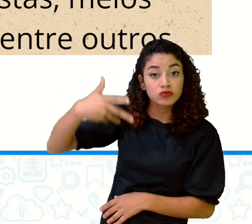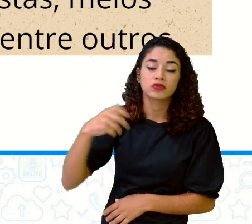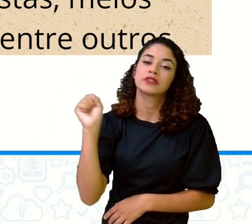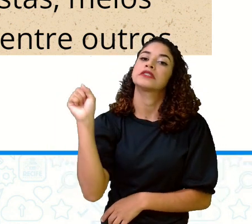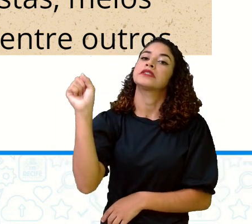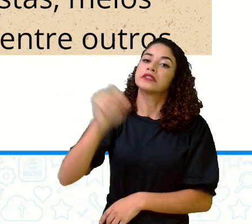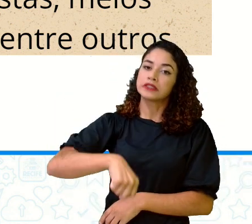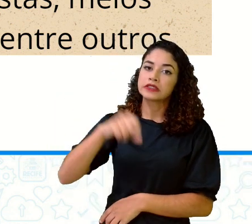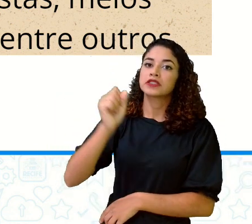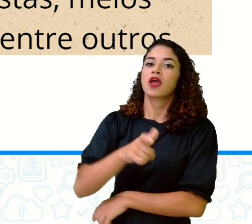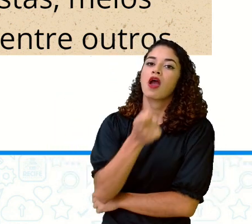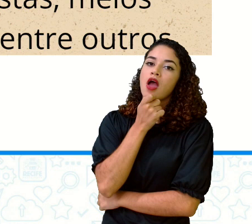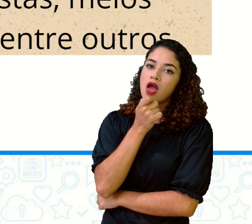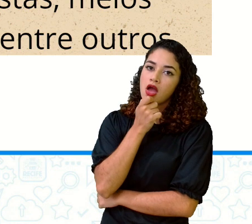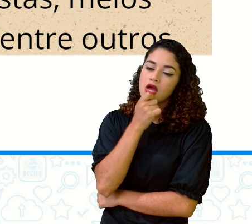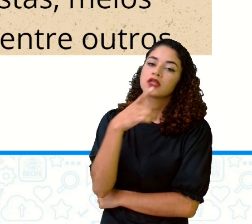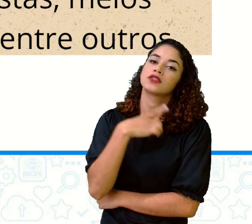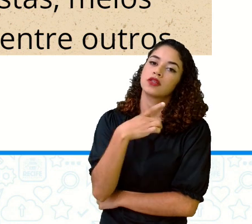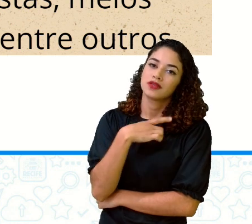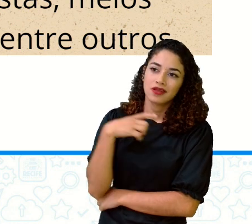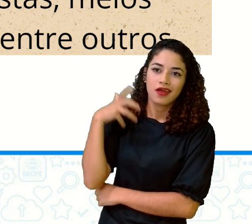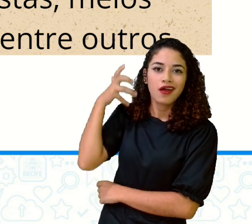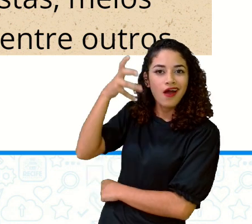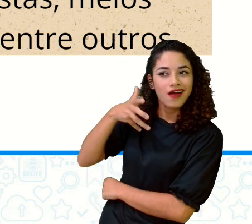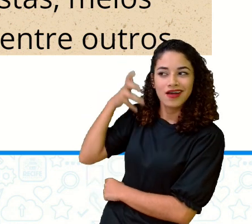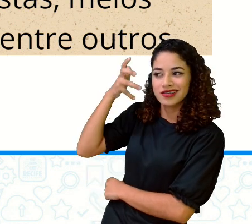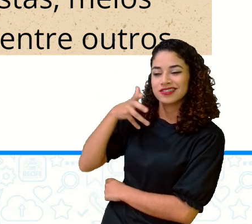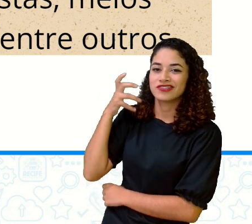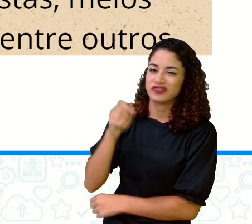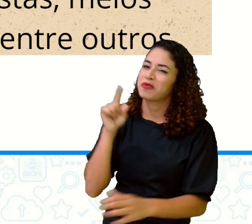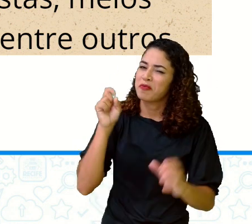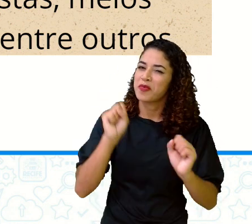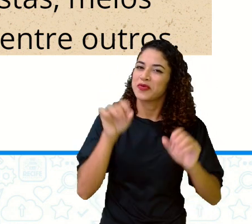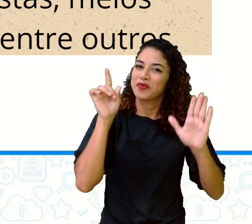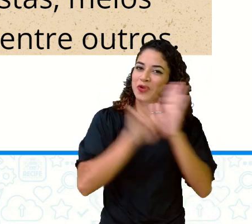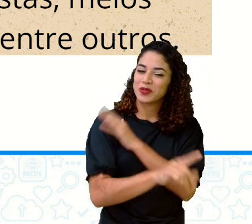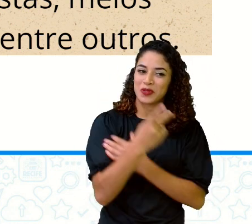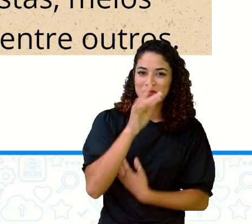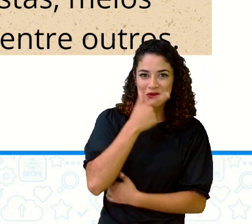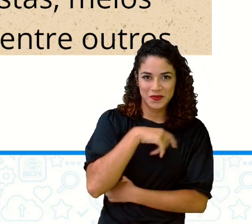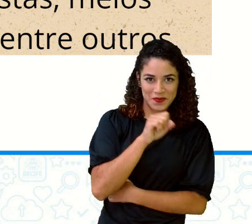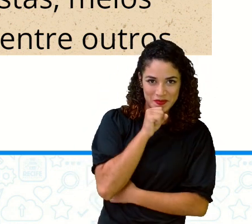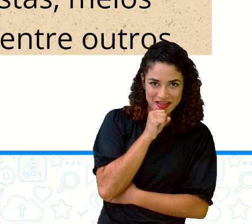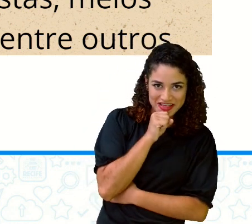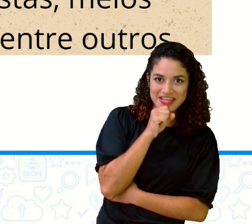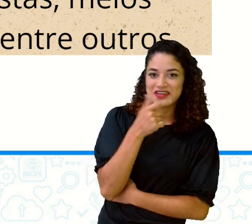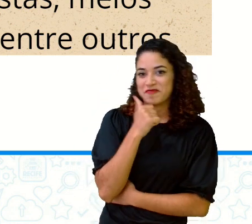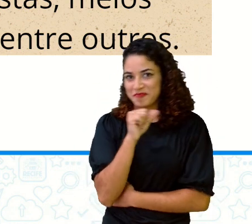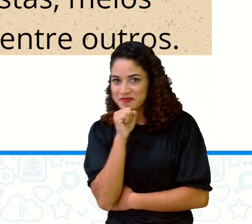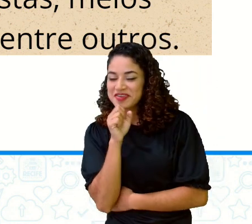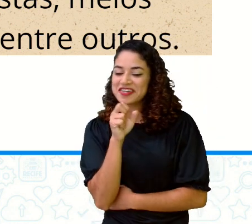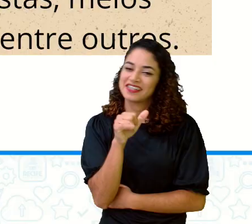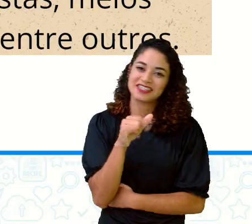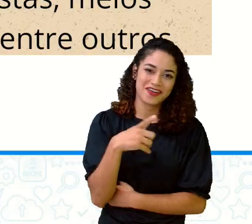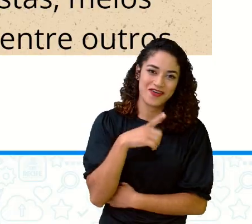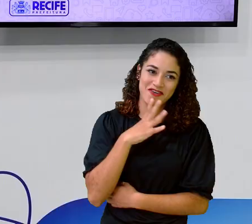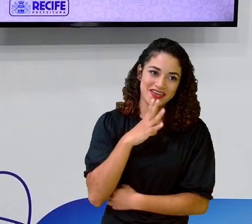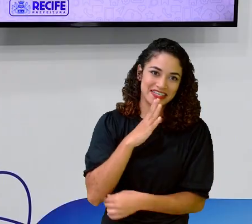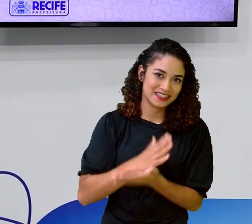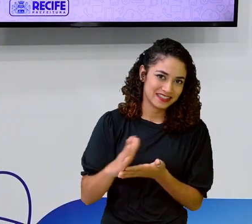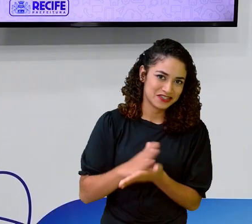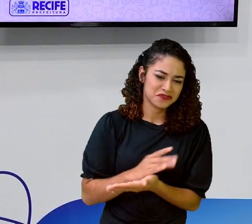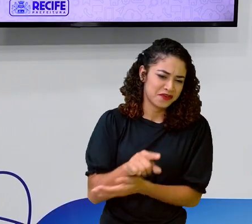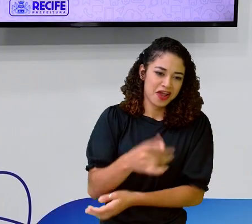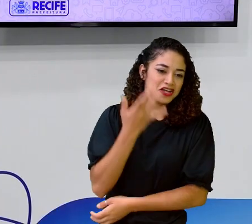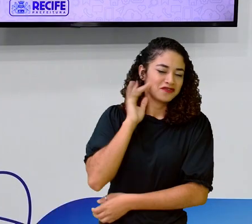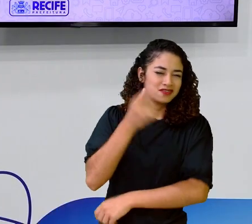ainda existe, a notícia, jornal, no rádio, pergunte aí, a seus pais, se eles conhecem, algum, você pode não ter, o hábito, de